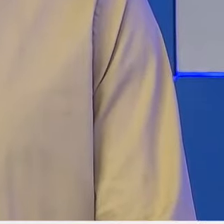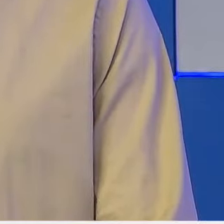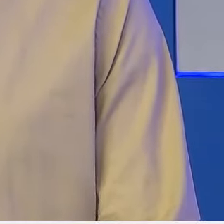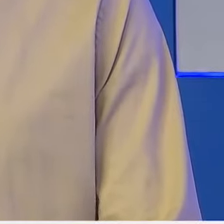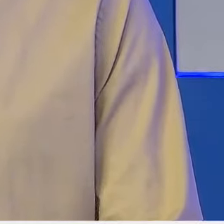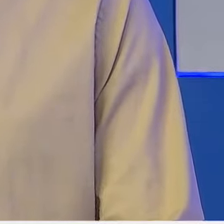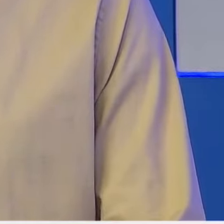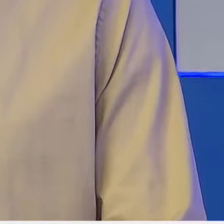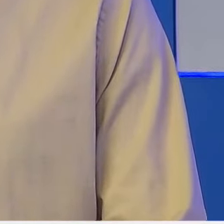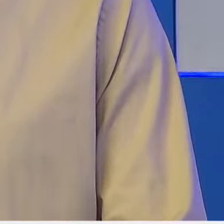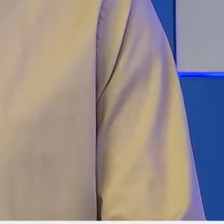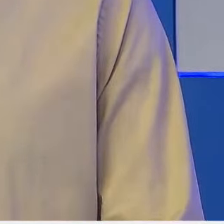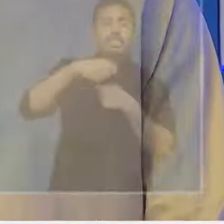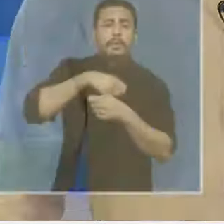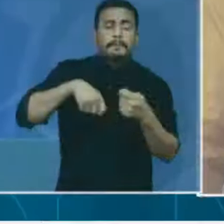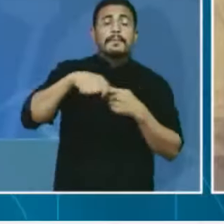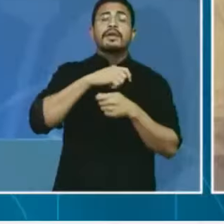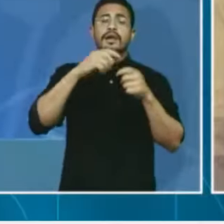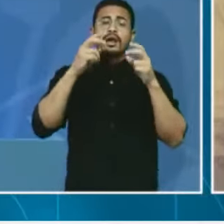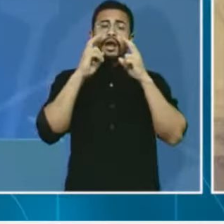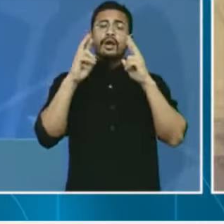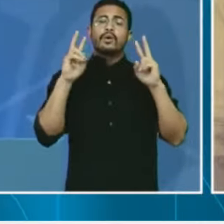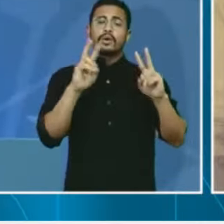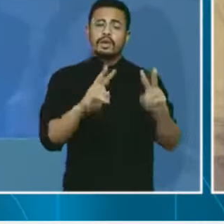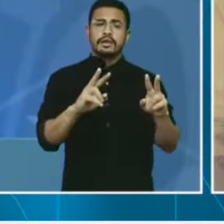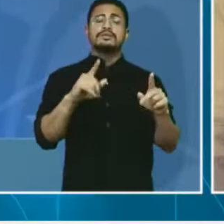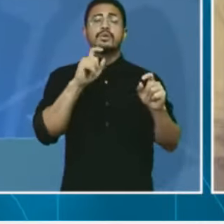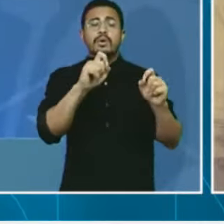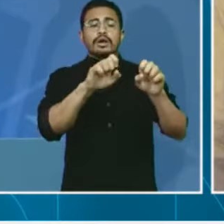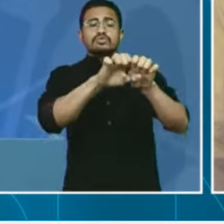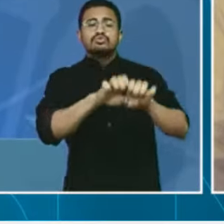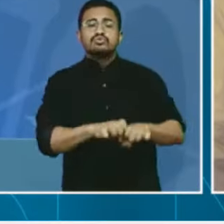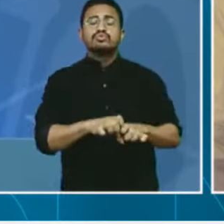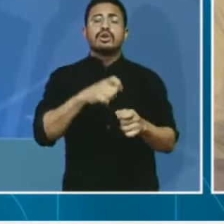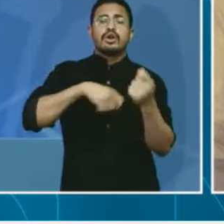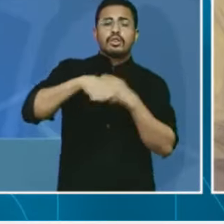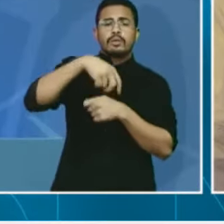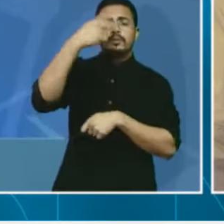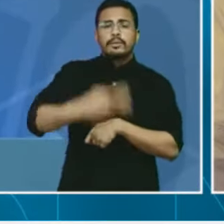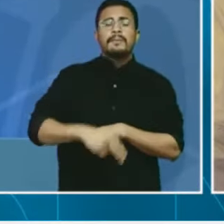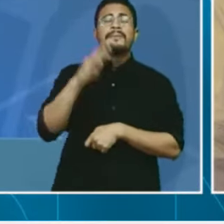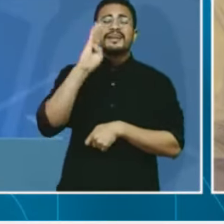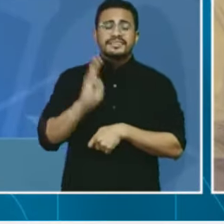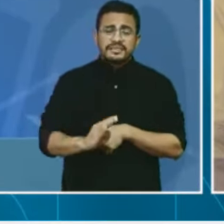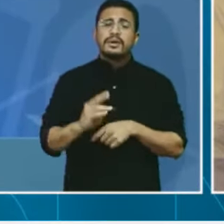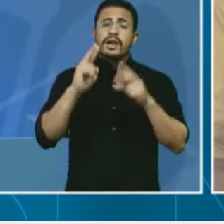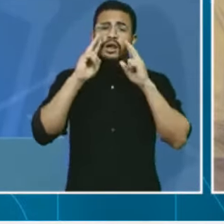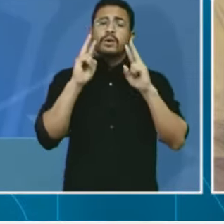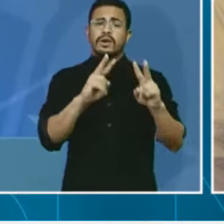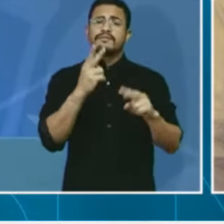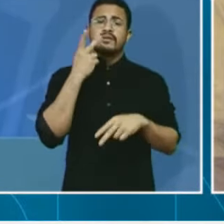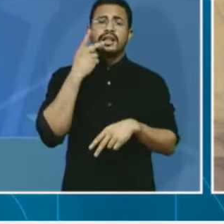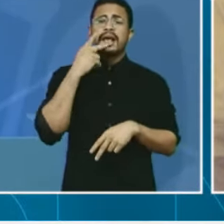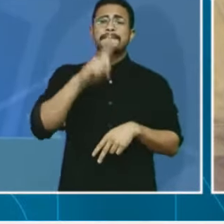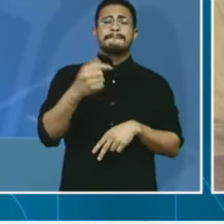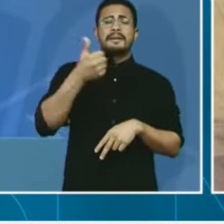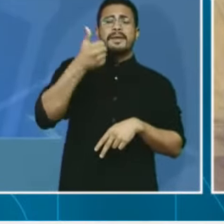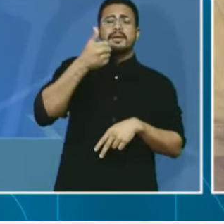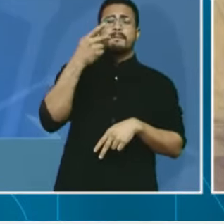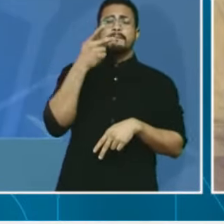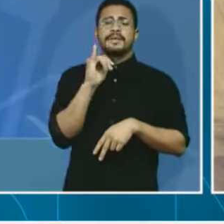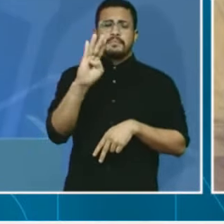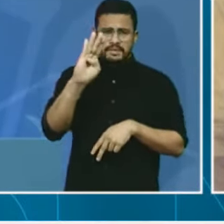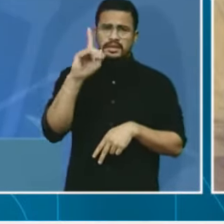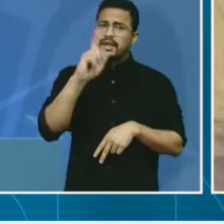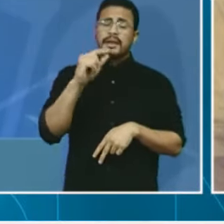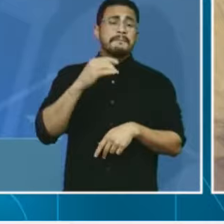Isso faz a empresa de Mark Zuckerberg ser a que mais recebeu dinheiro nas eleições de 2024. Os dados são